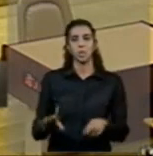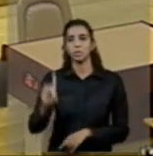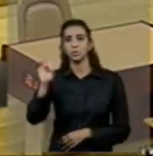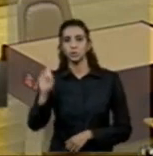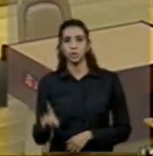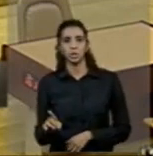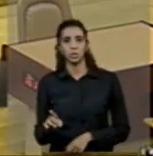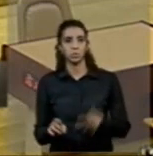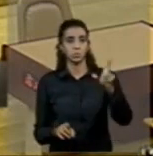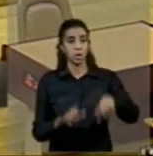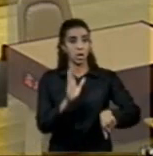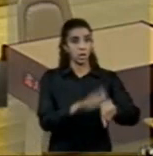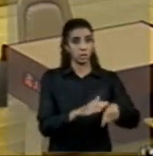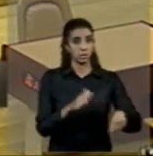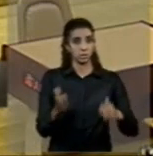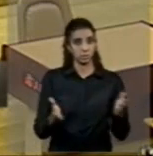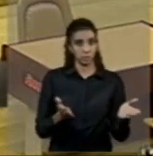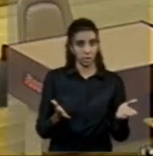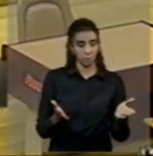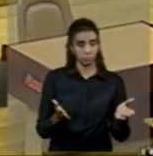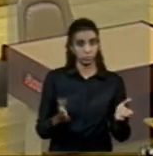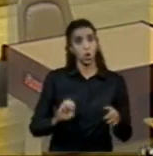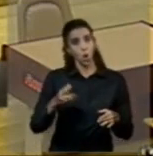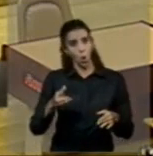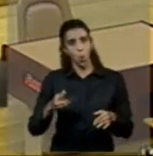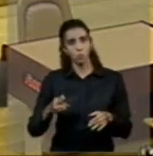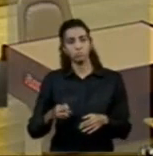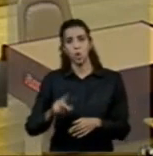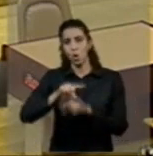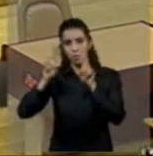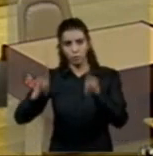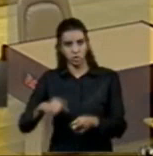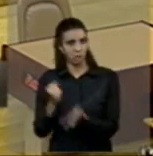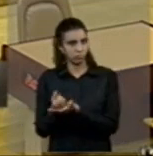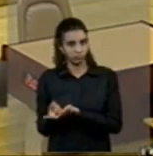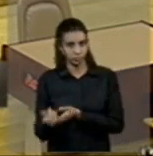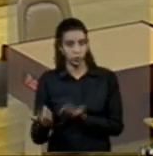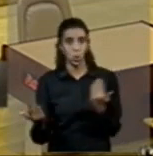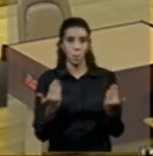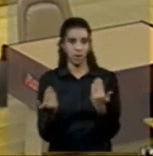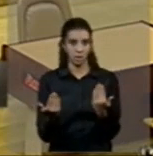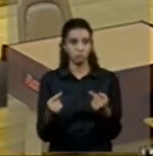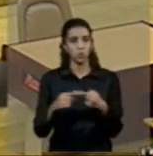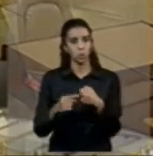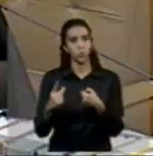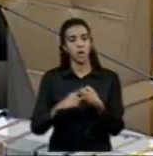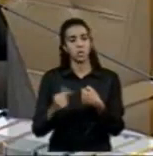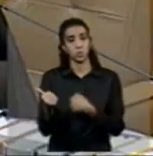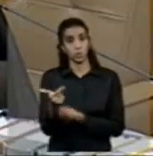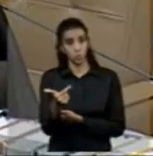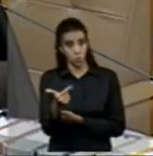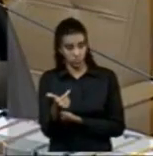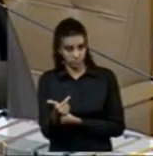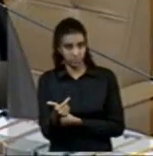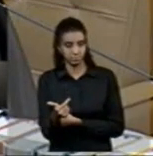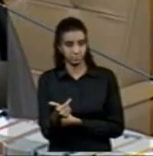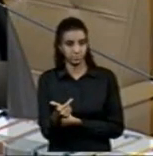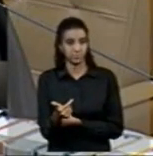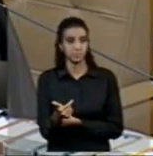os trabalhadores temporários e os empregados da tomadora de serviços, que o artigo 12 da Lei